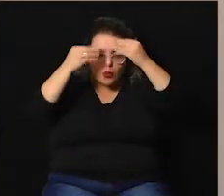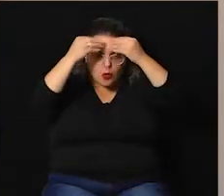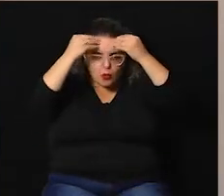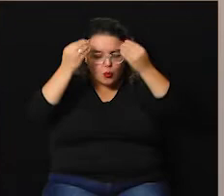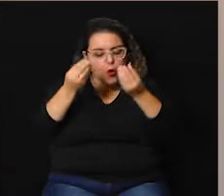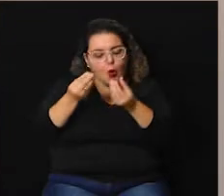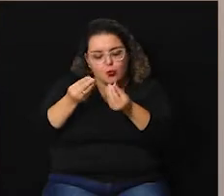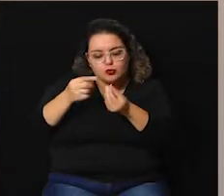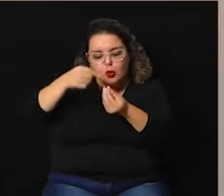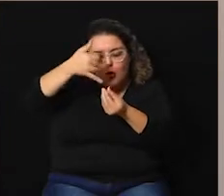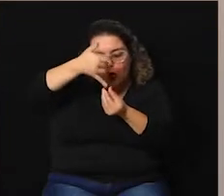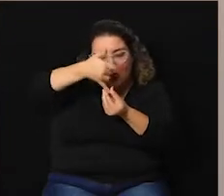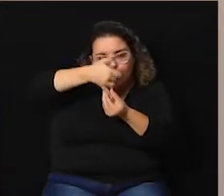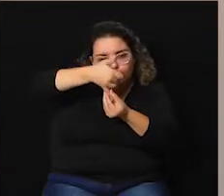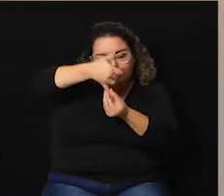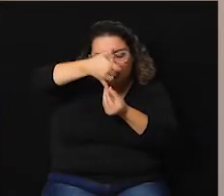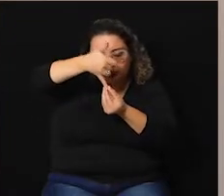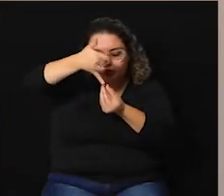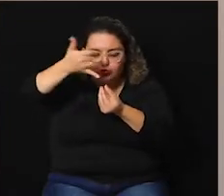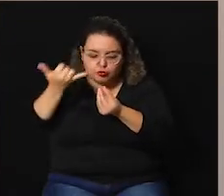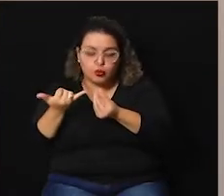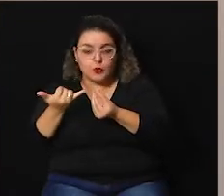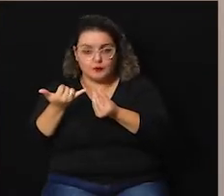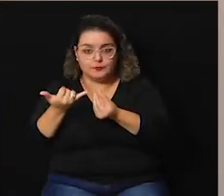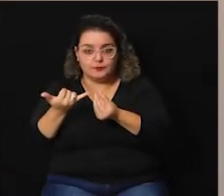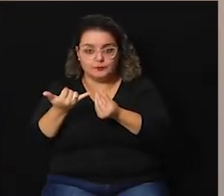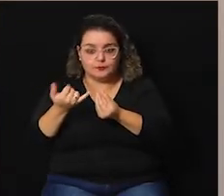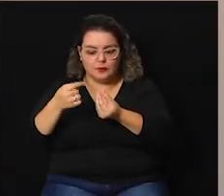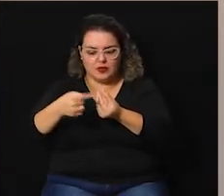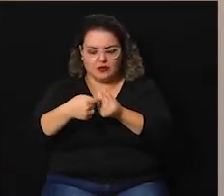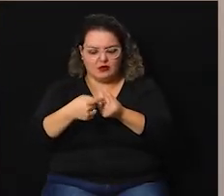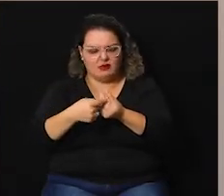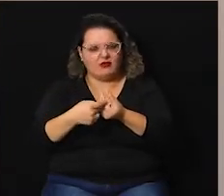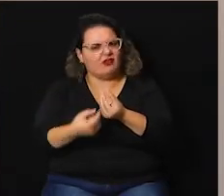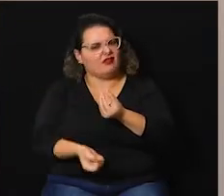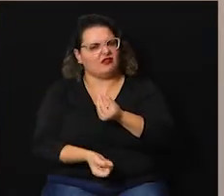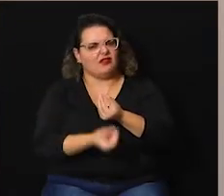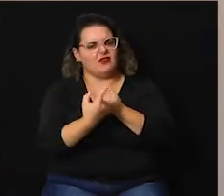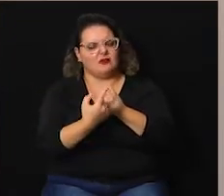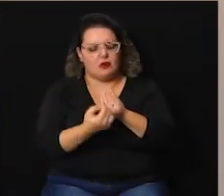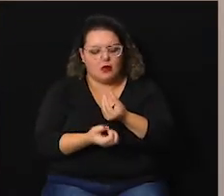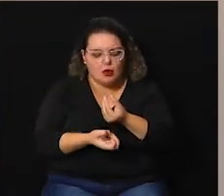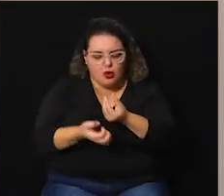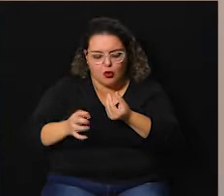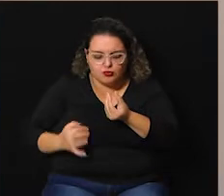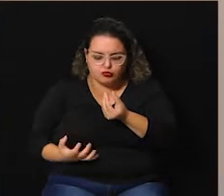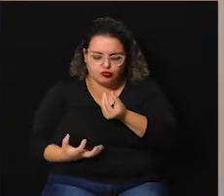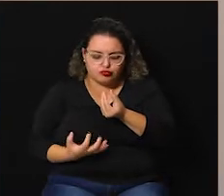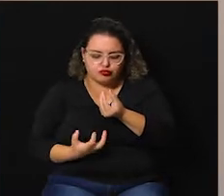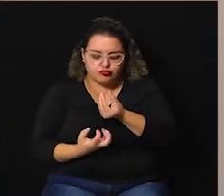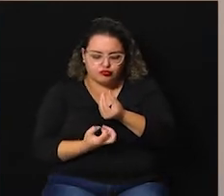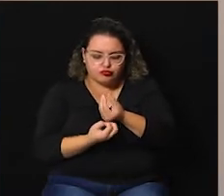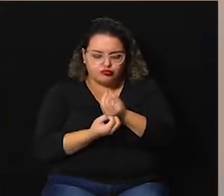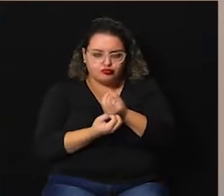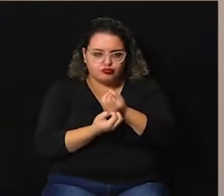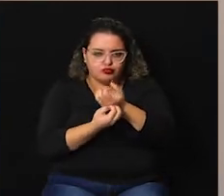piloso, o bulbo capilar, a raiz do cabelo, como um agente estranho. Então, esse anticorpo vai lá e